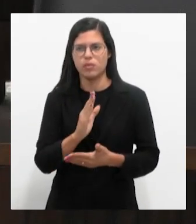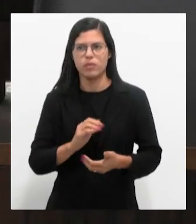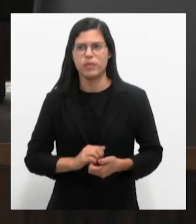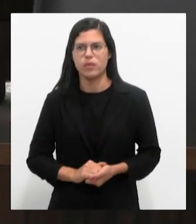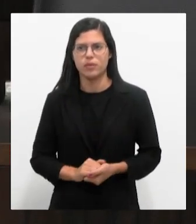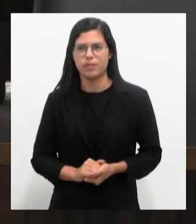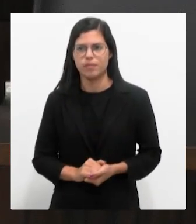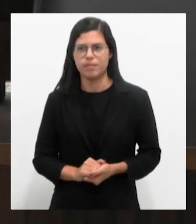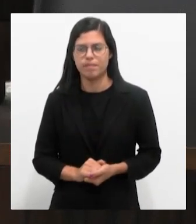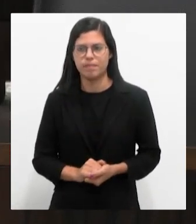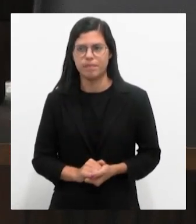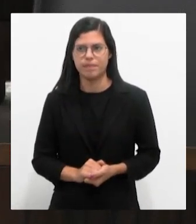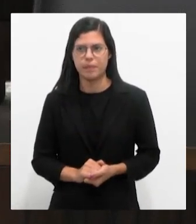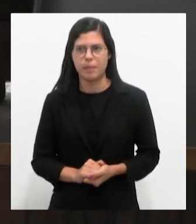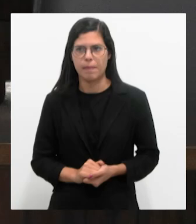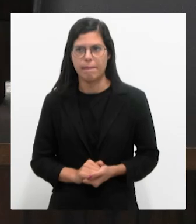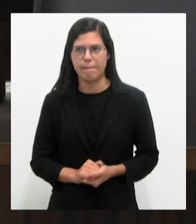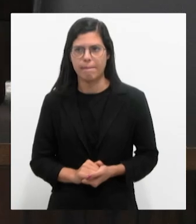Aprovado.